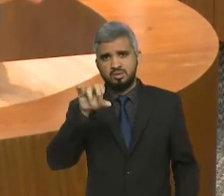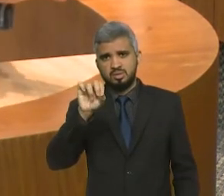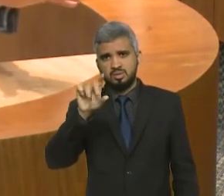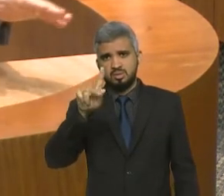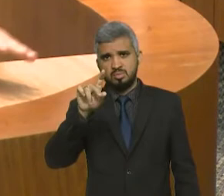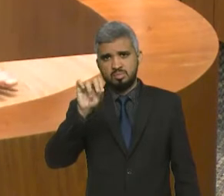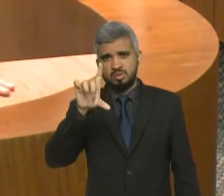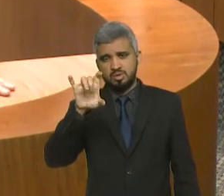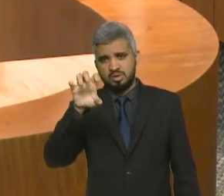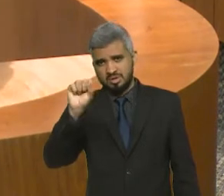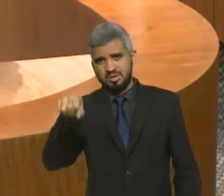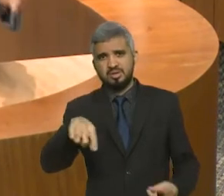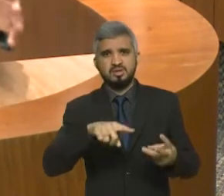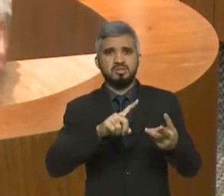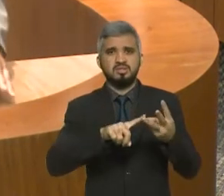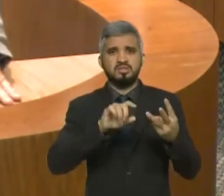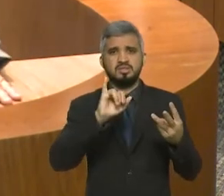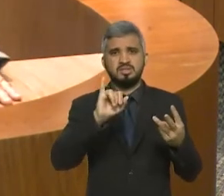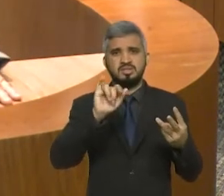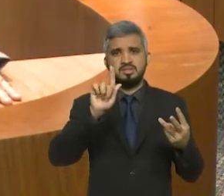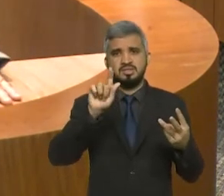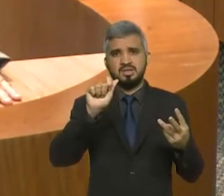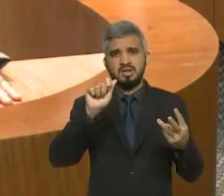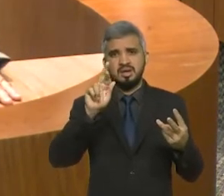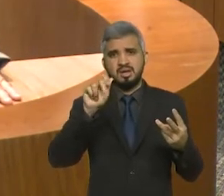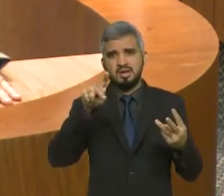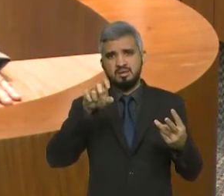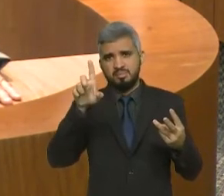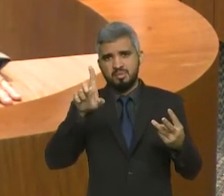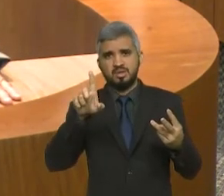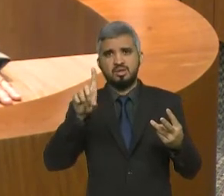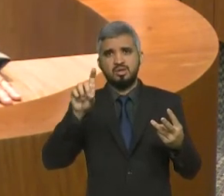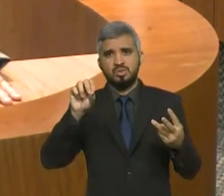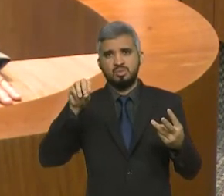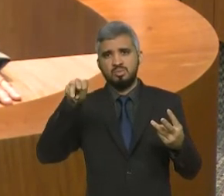região inteira ali, São Roberto, porque